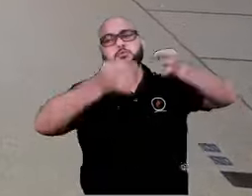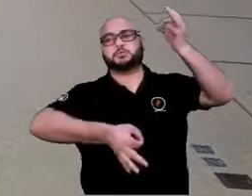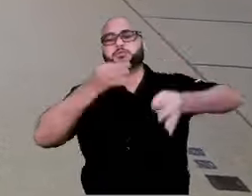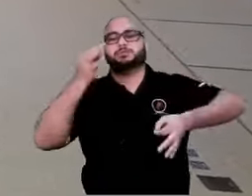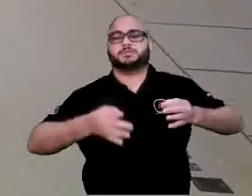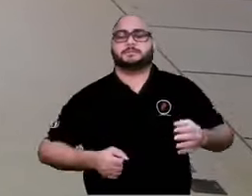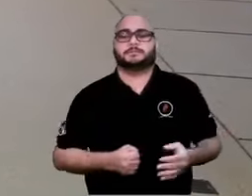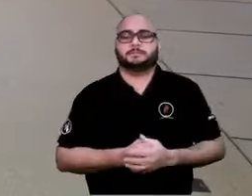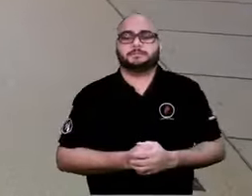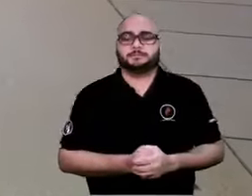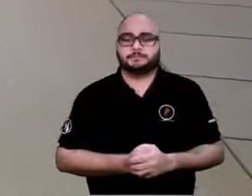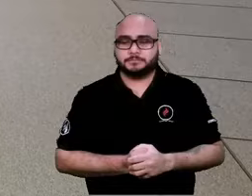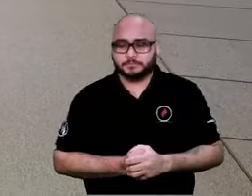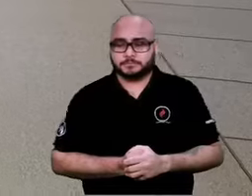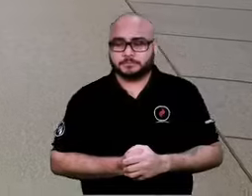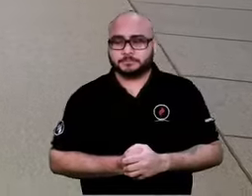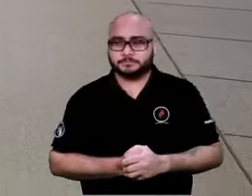justo.